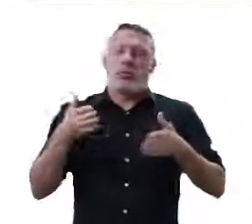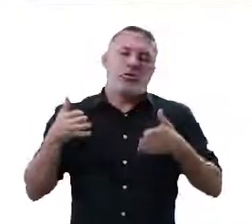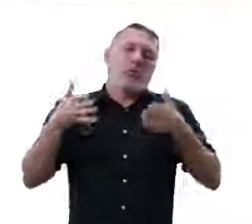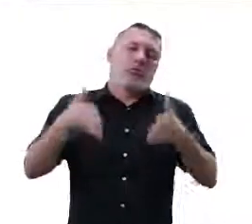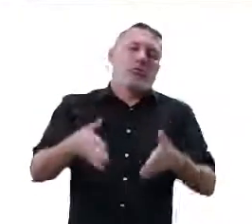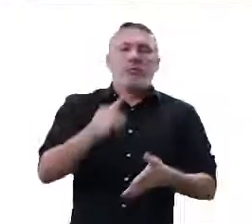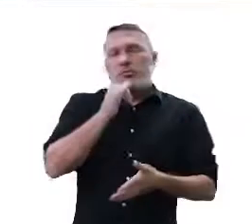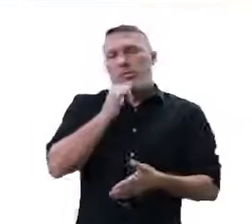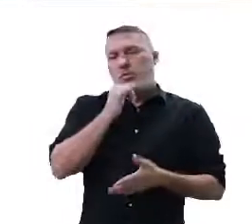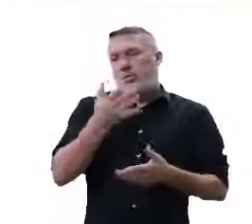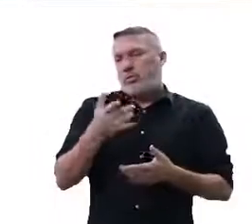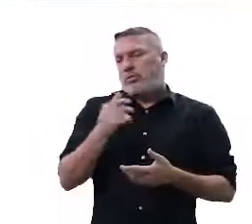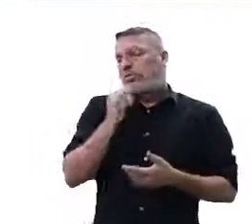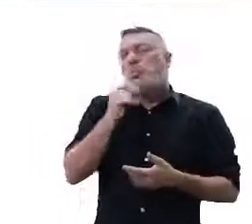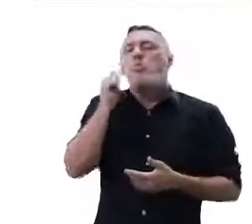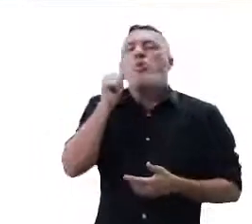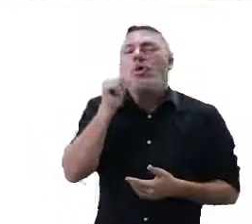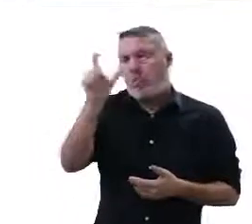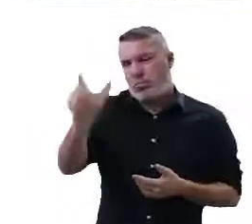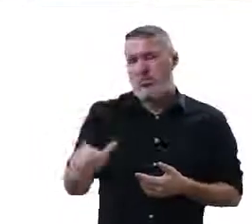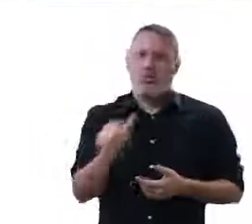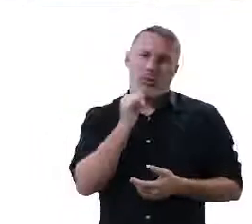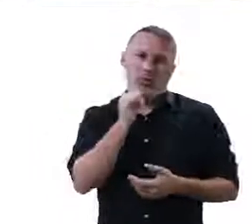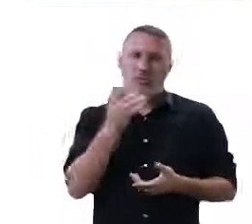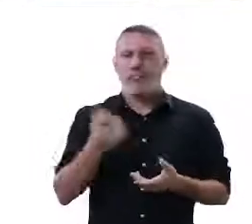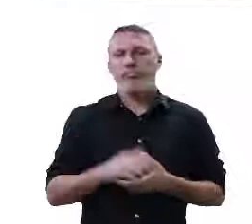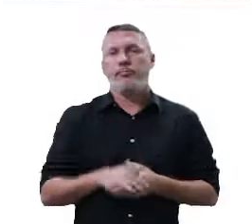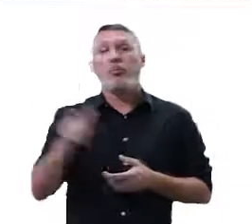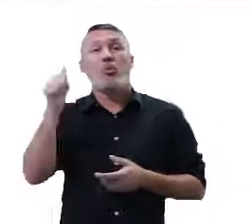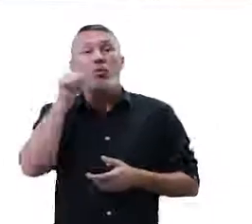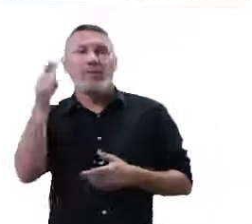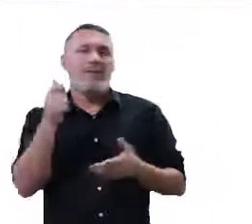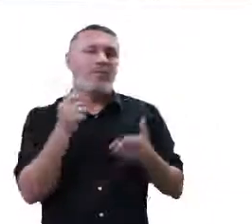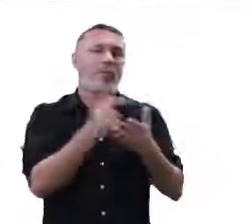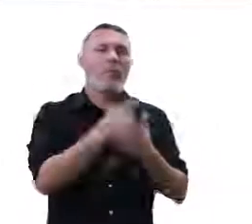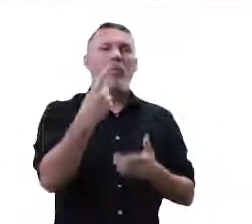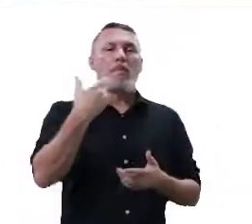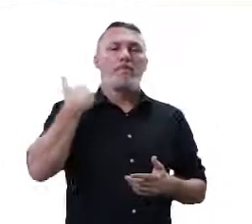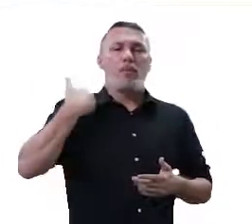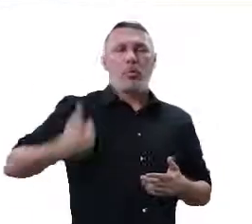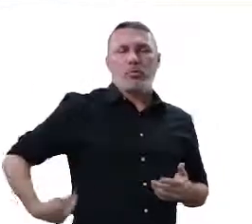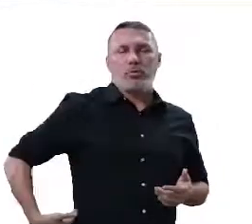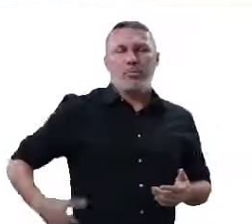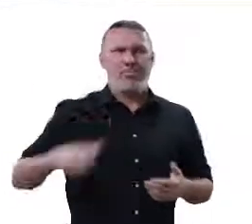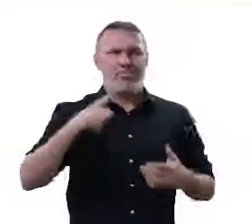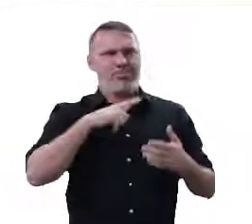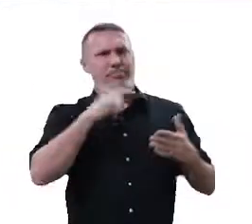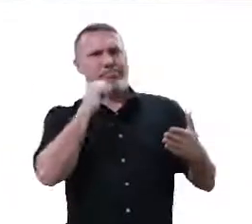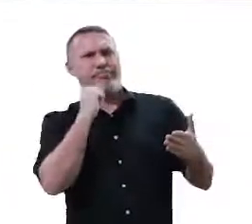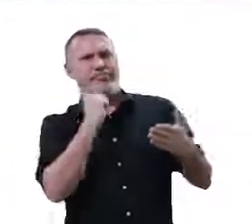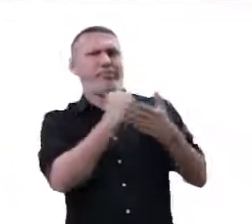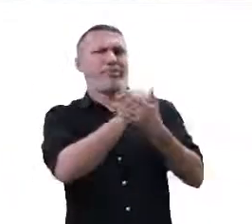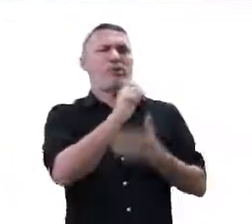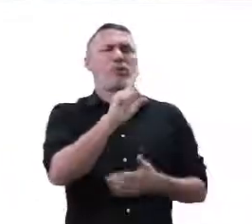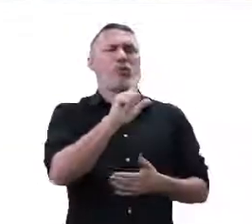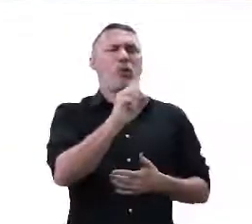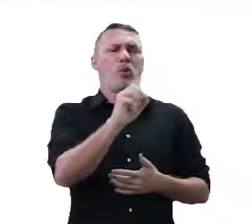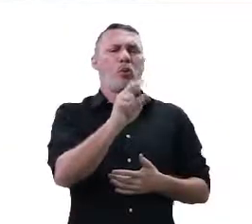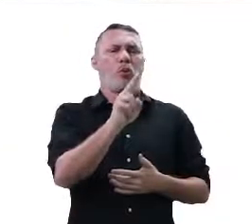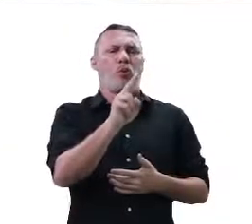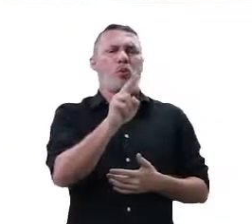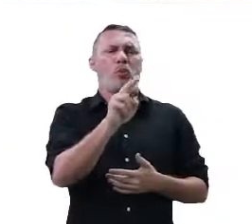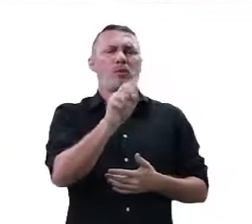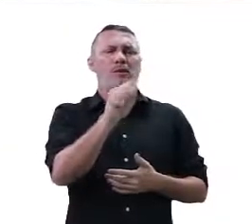alguém, né, eu falo uma mulher por conta da bolsa, né? Então ela vai comprar uma bolsa da Louis Vuitton, que é uma marca de